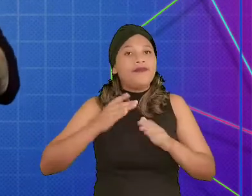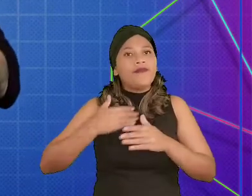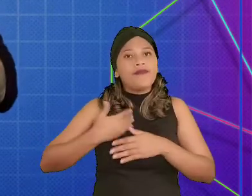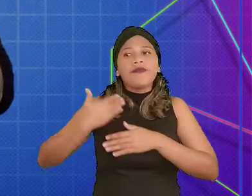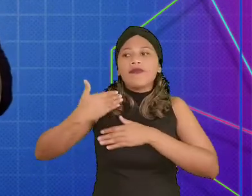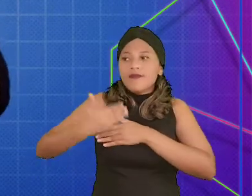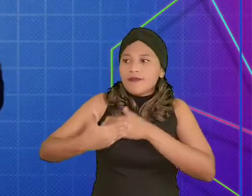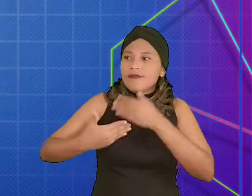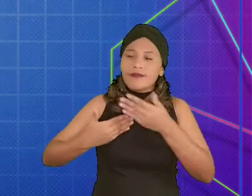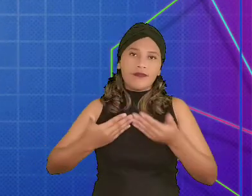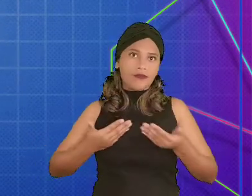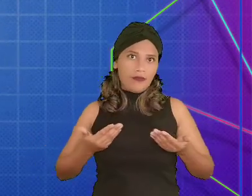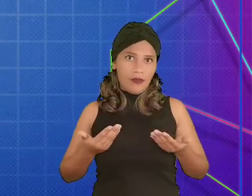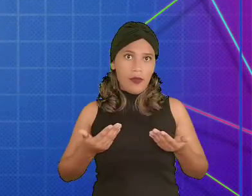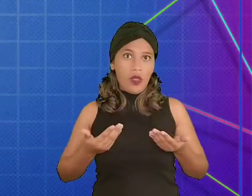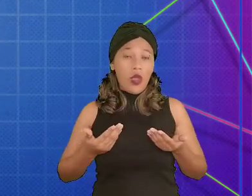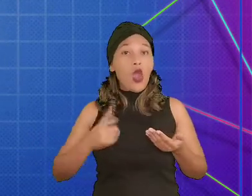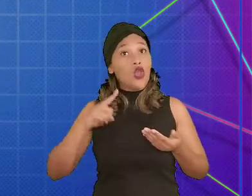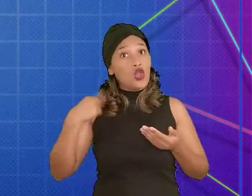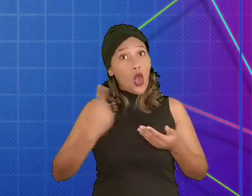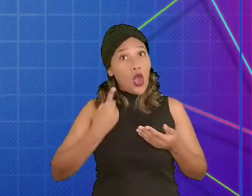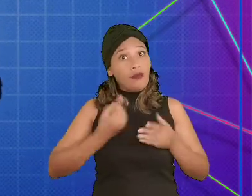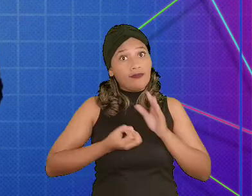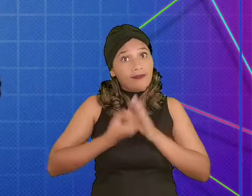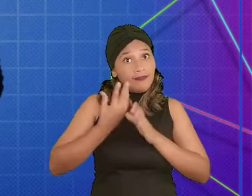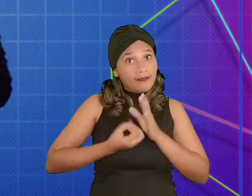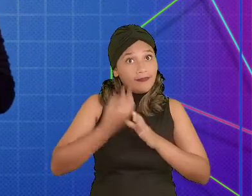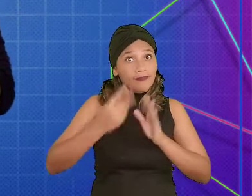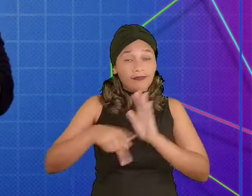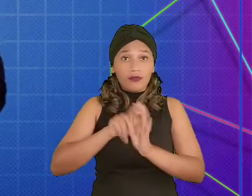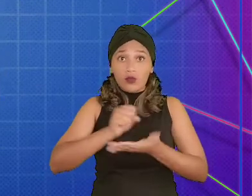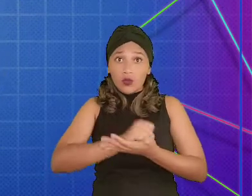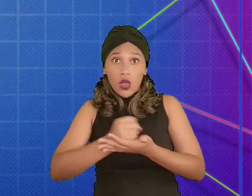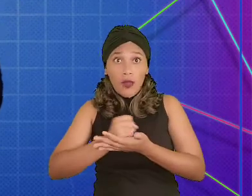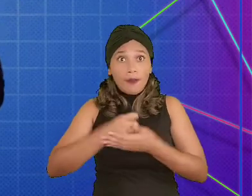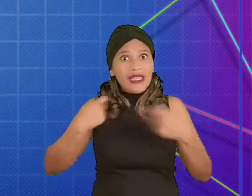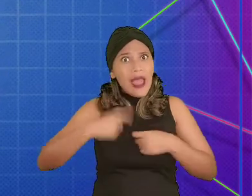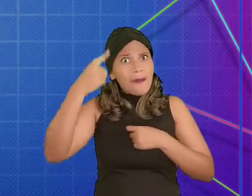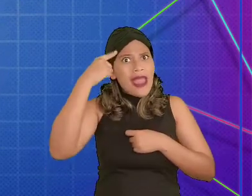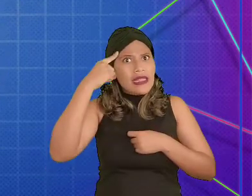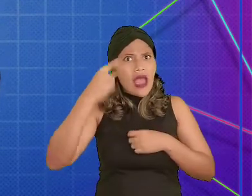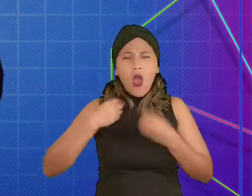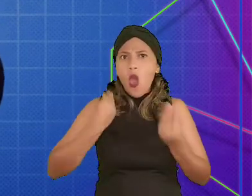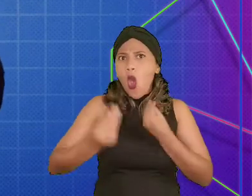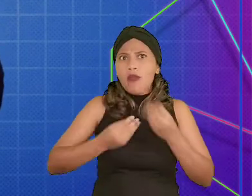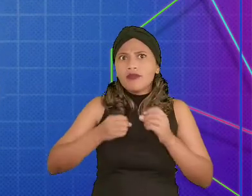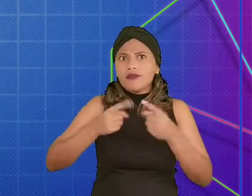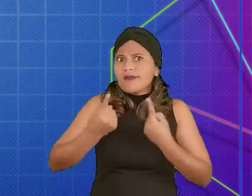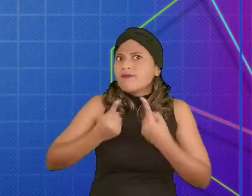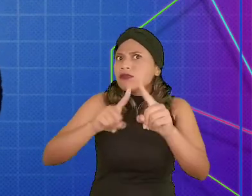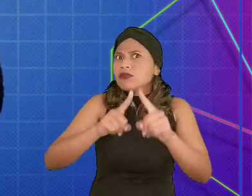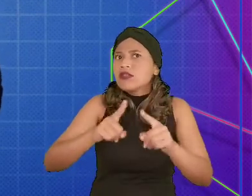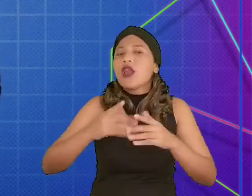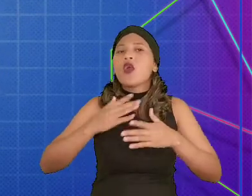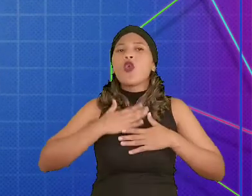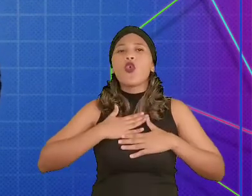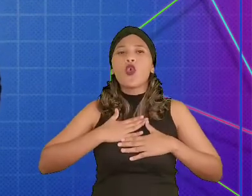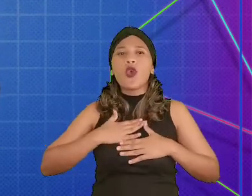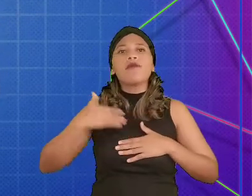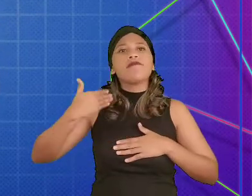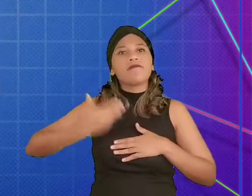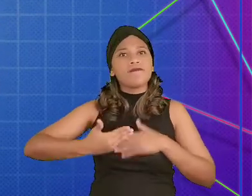Faça pausadamente. Nós, como desenvolvedores de games, temos que pensar em ensinar o jogador e também desafiá-lo de